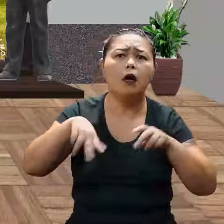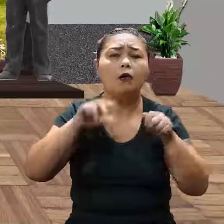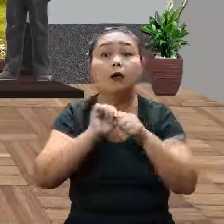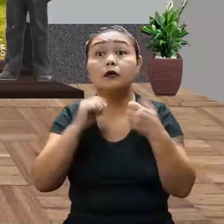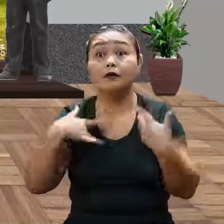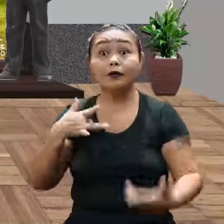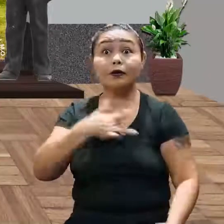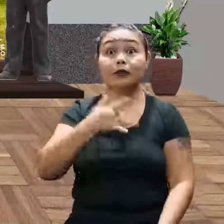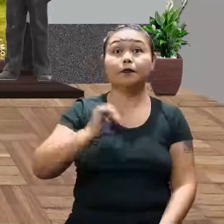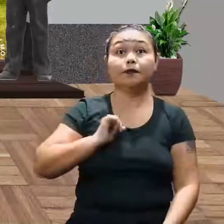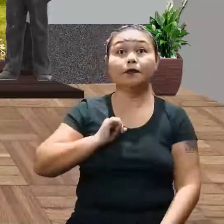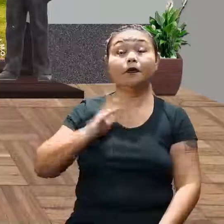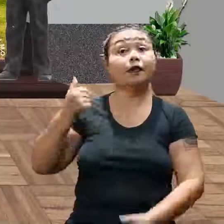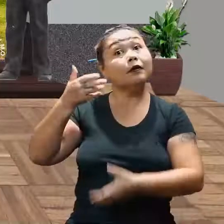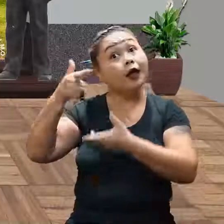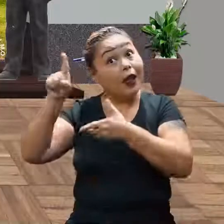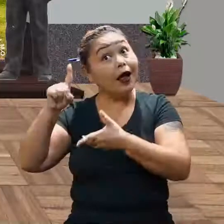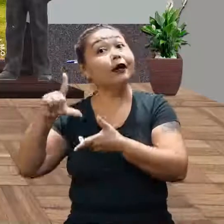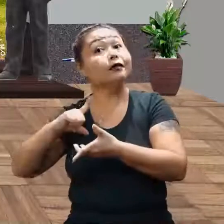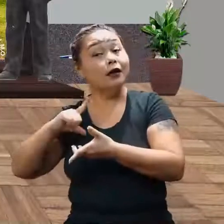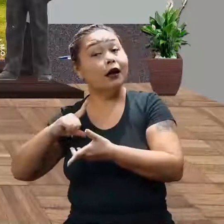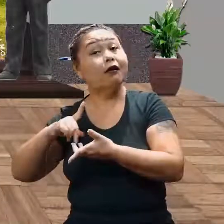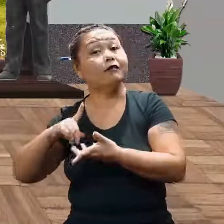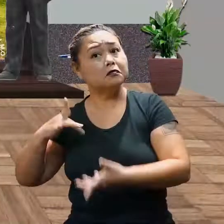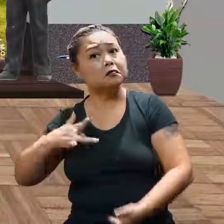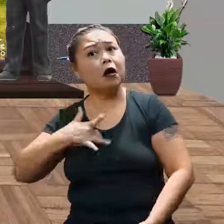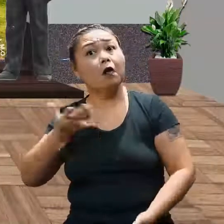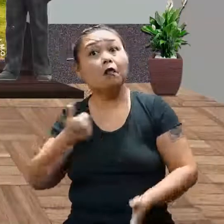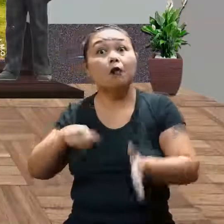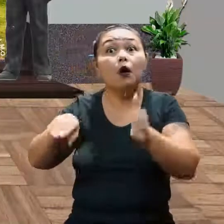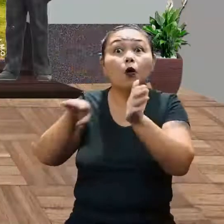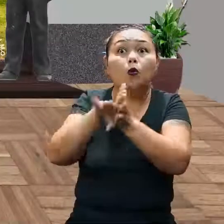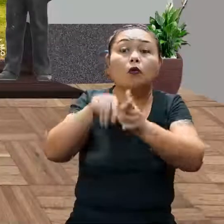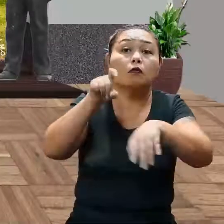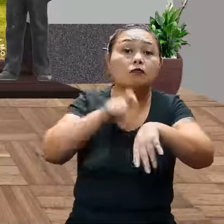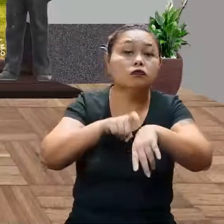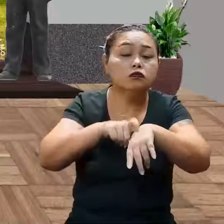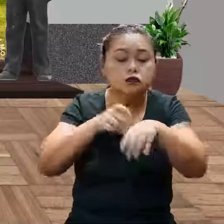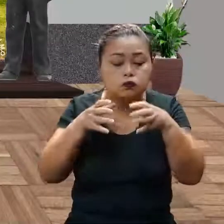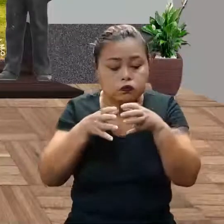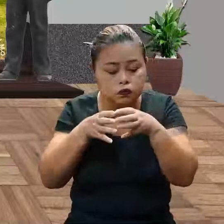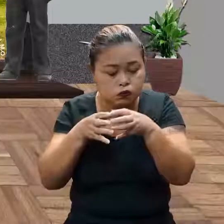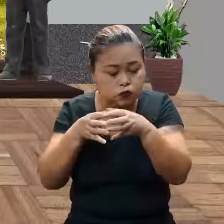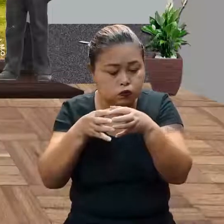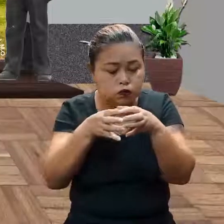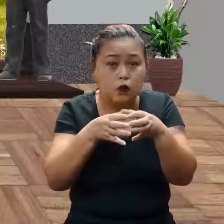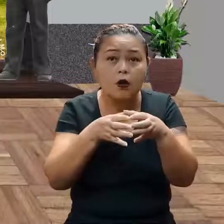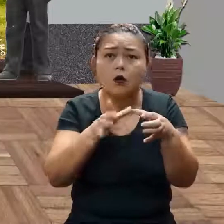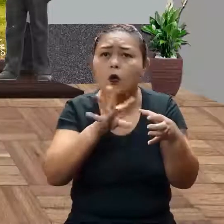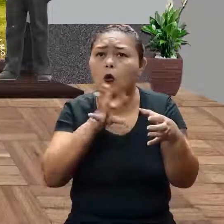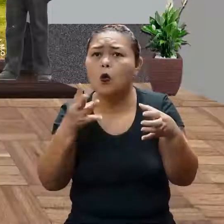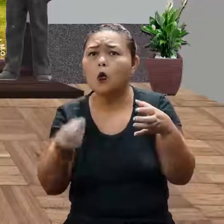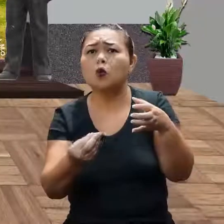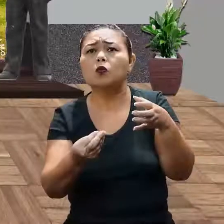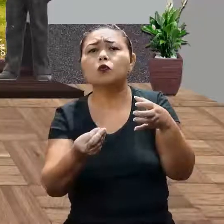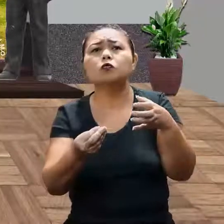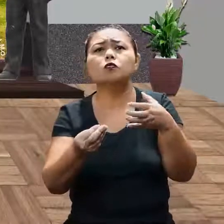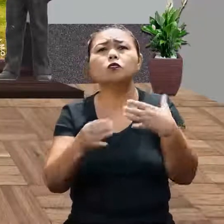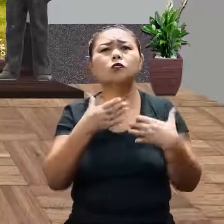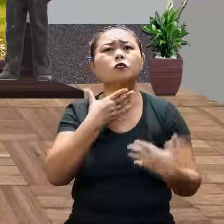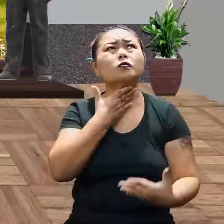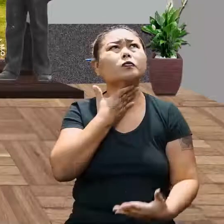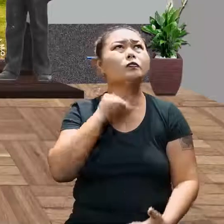que saíram bem de saúde, mas chegou em determinado momento da expedição, onde todos estavam